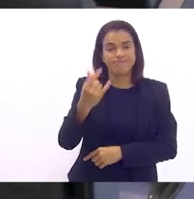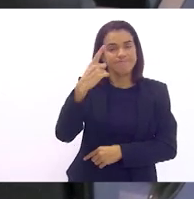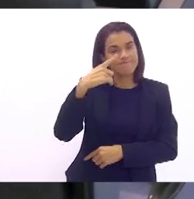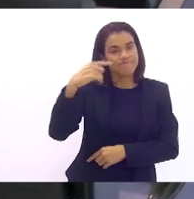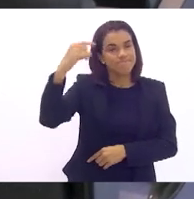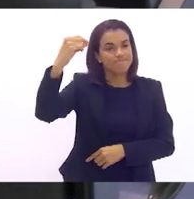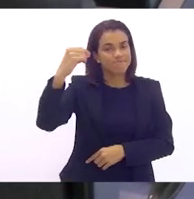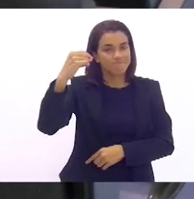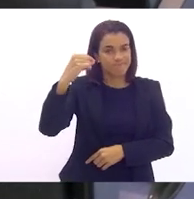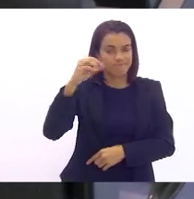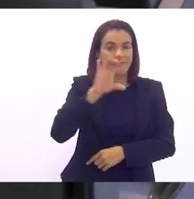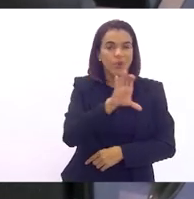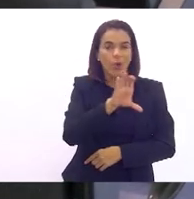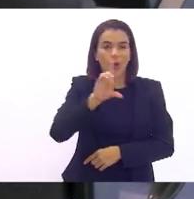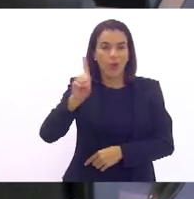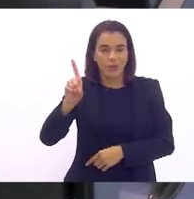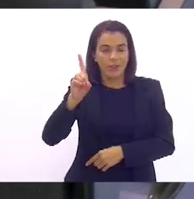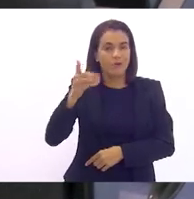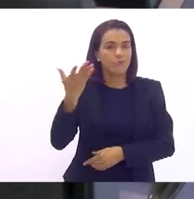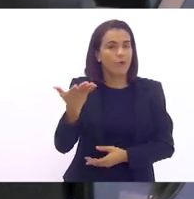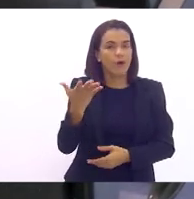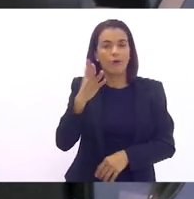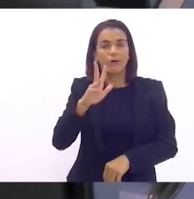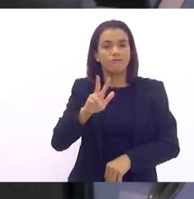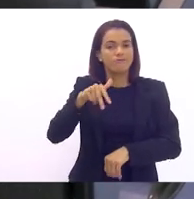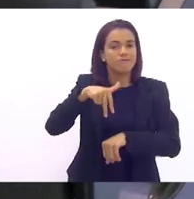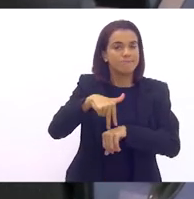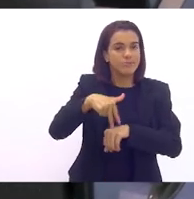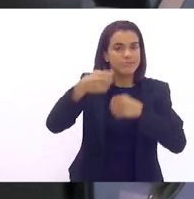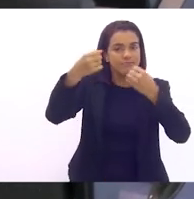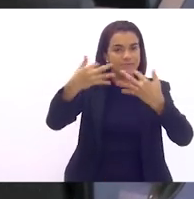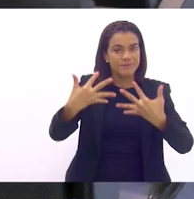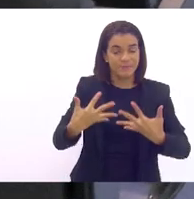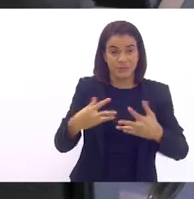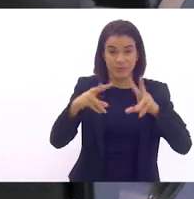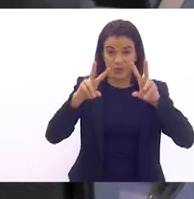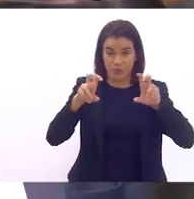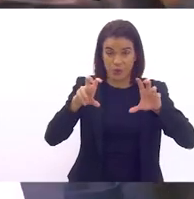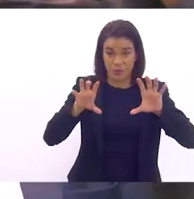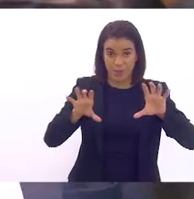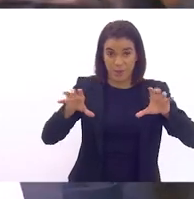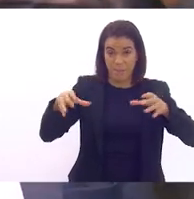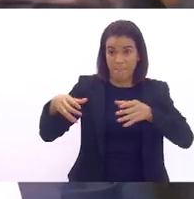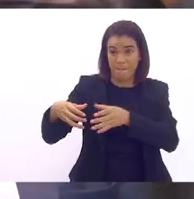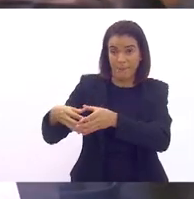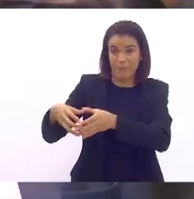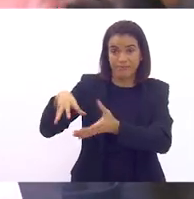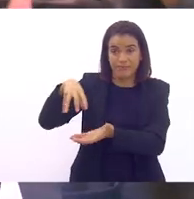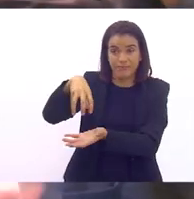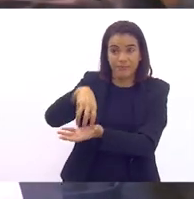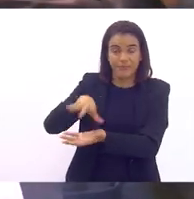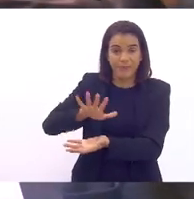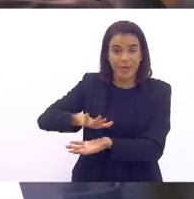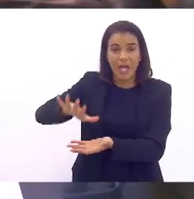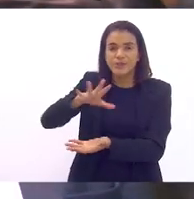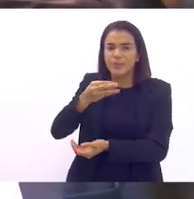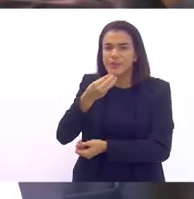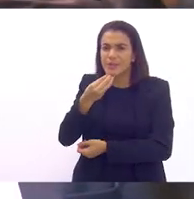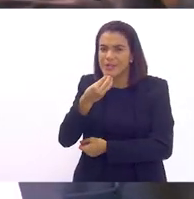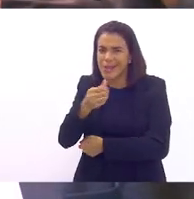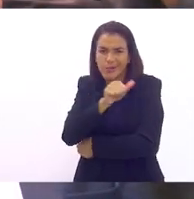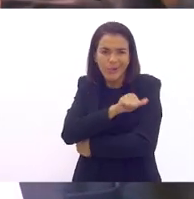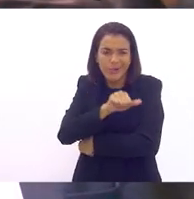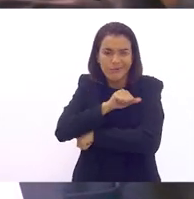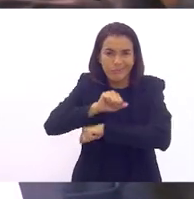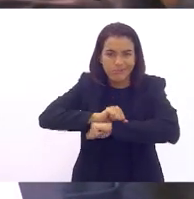tema de coordenar Qual será o posicionamento da casa a respeito do do complexo de fato como todos disseram as oportunidades do Rio estão